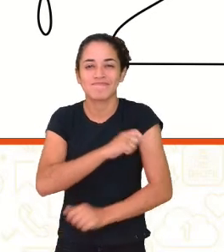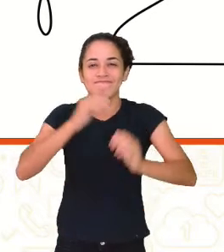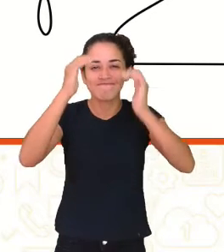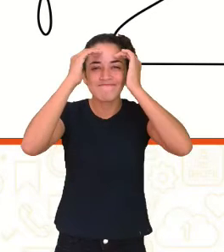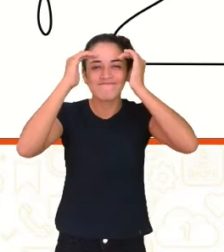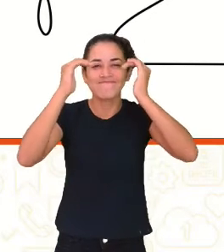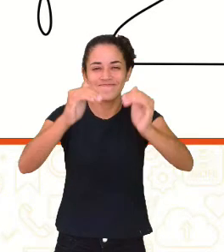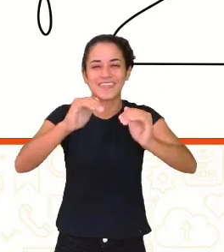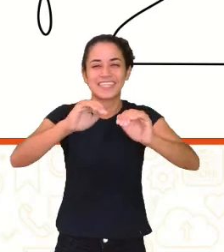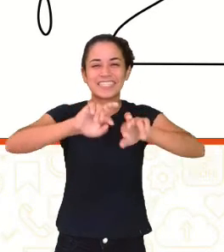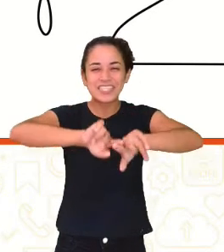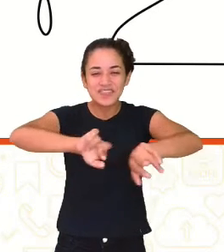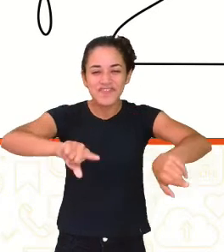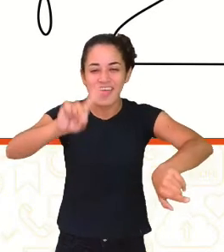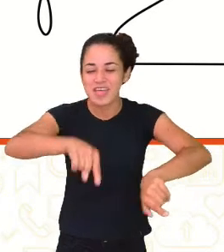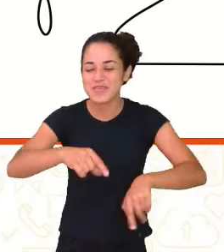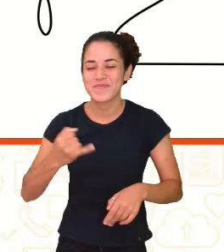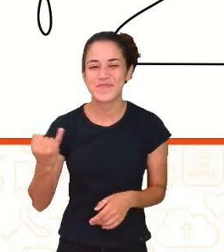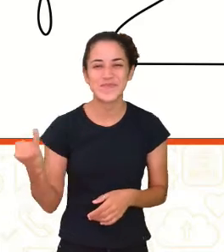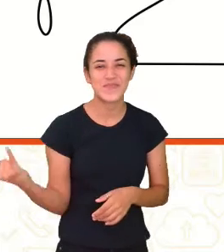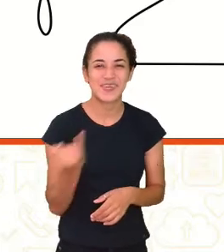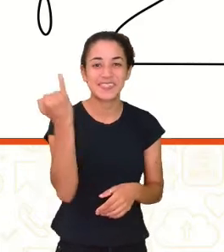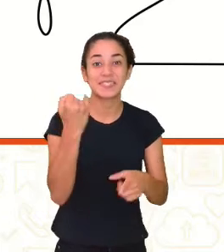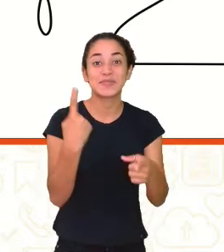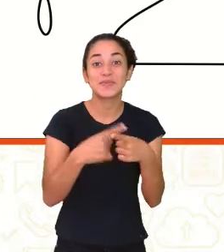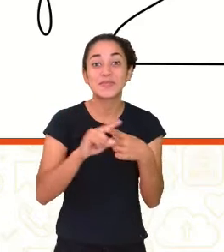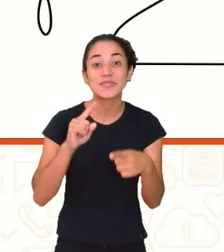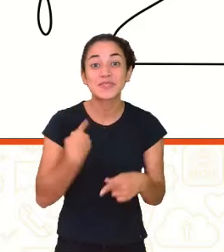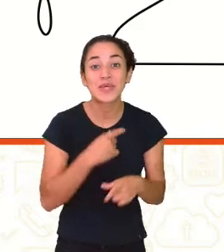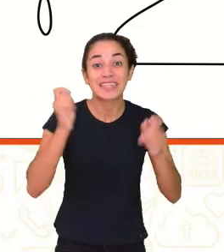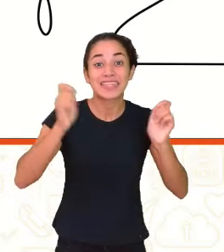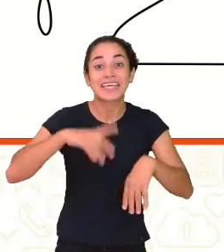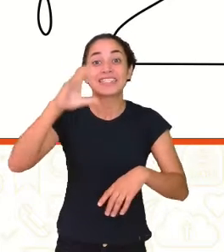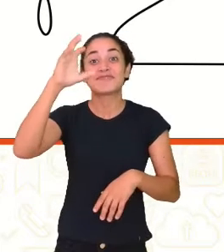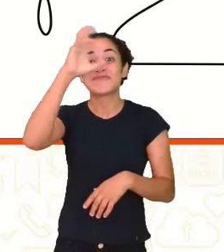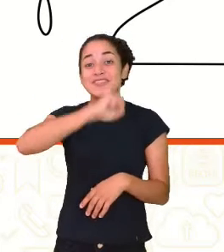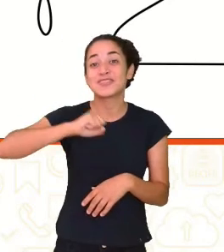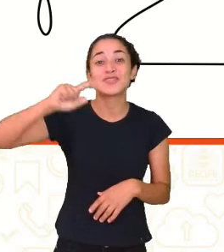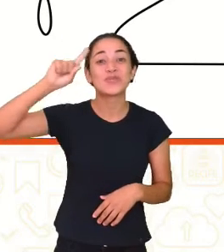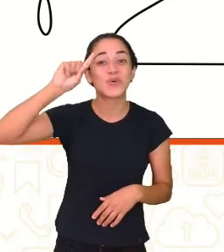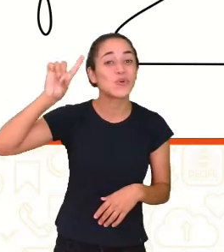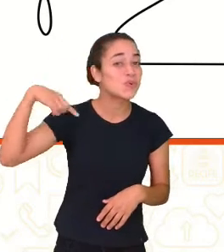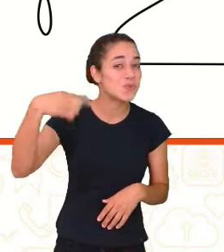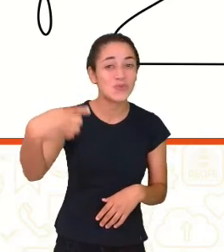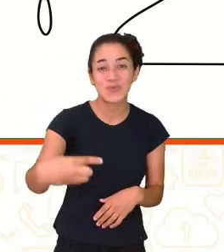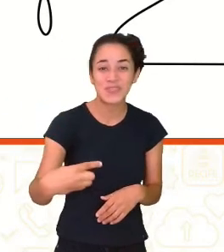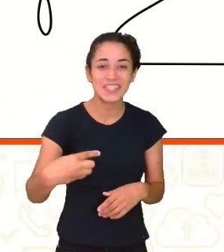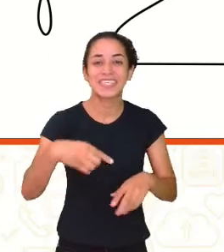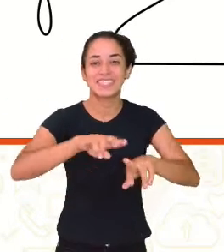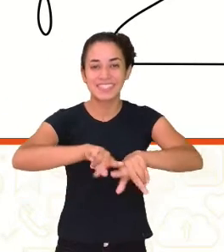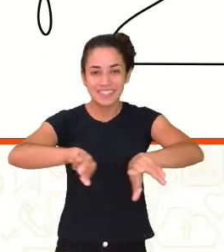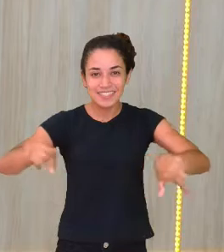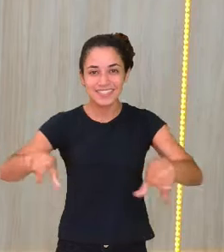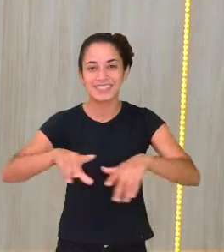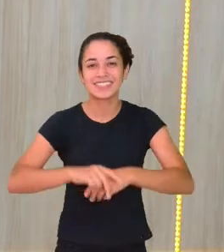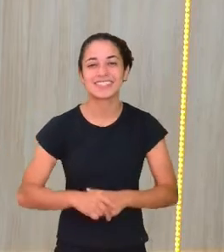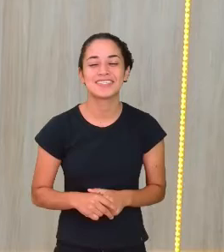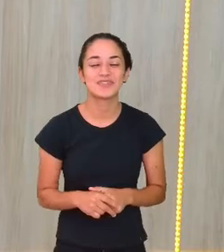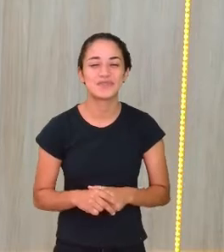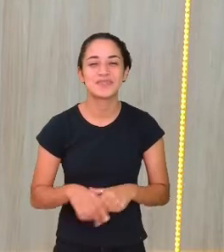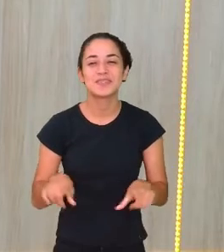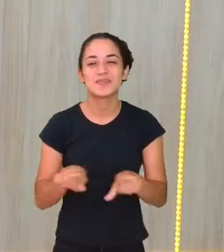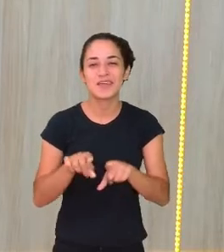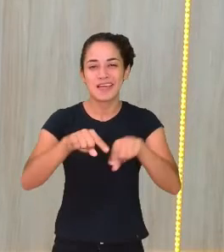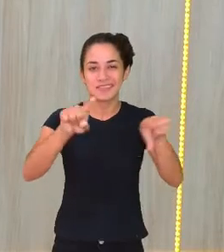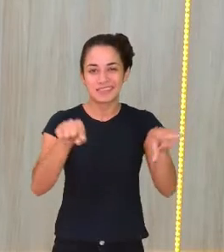respeito às diferenças é fundamental, porque estamos aprendendo todos os dias com essa diversidade, que a